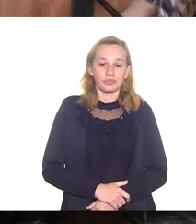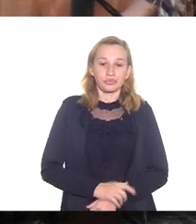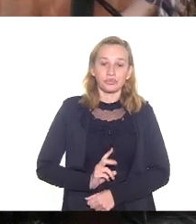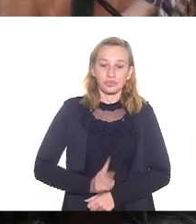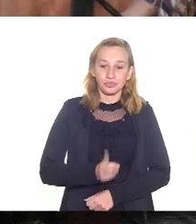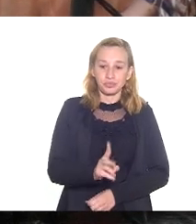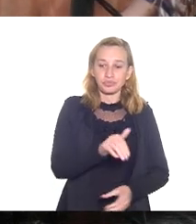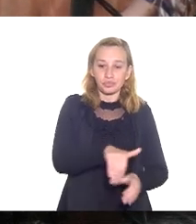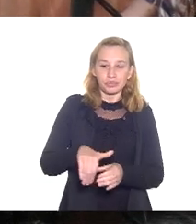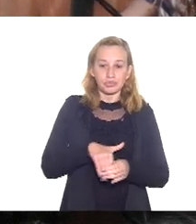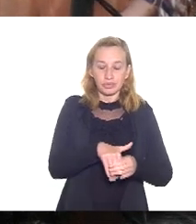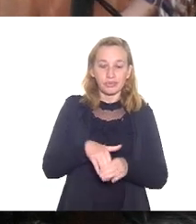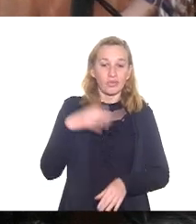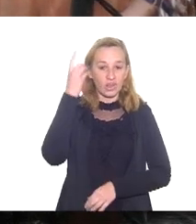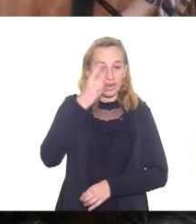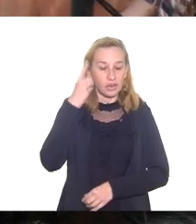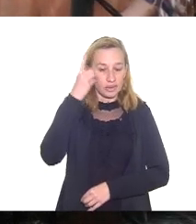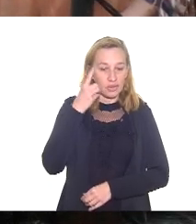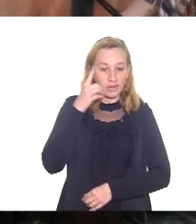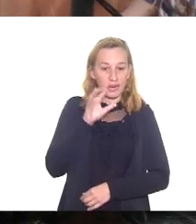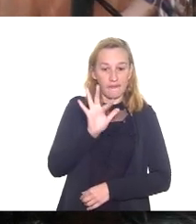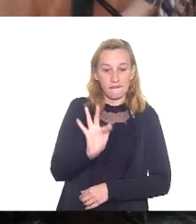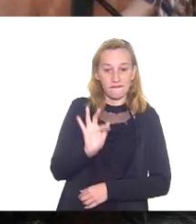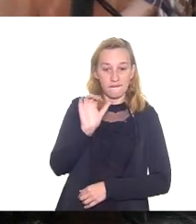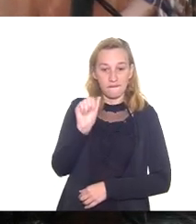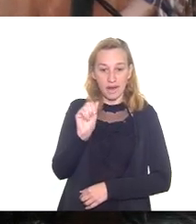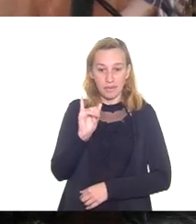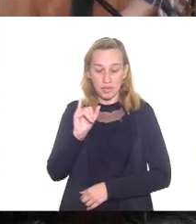Continuando a votação, o deputado Fábio Silva.